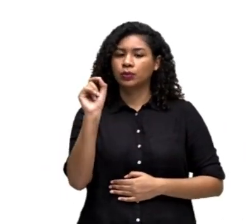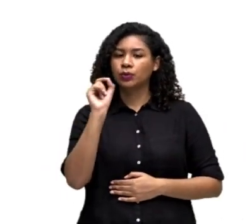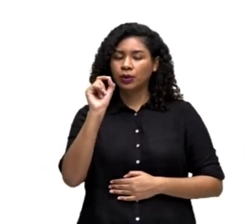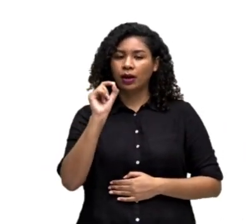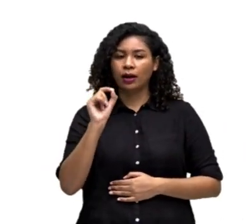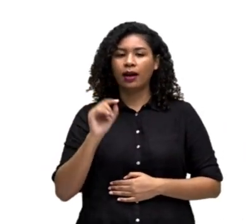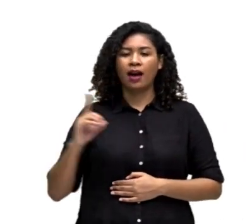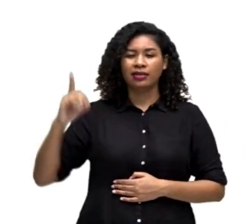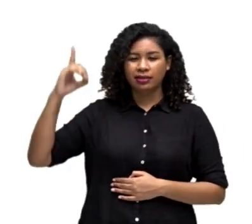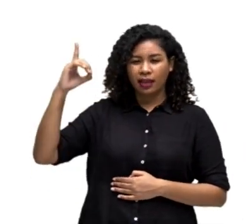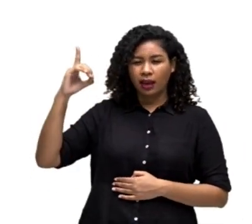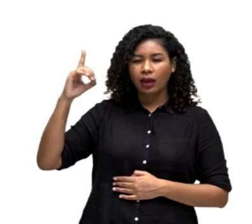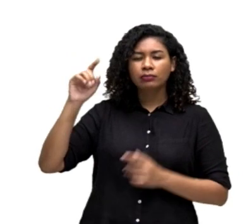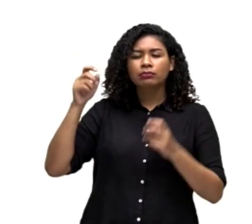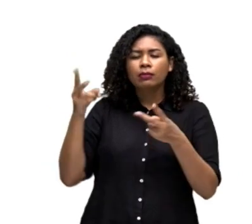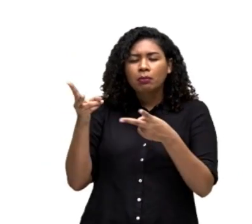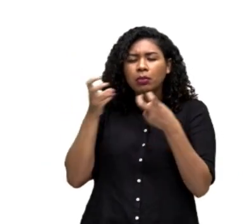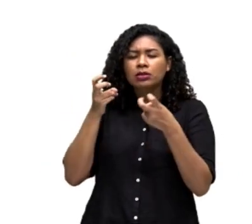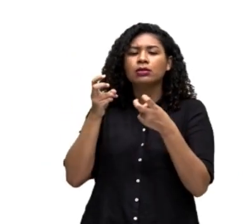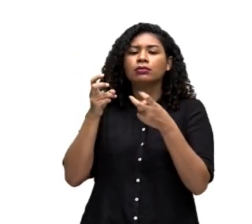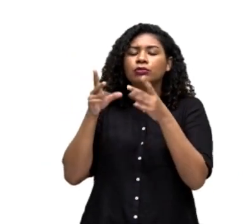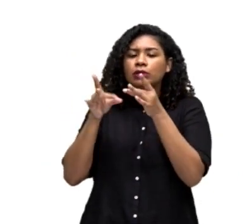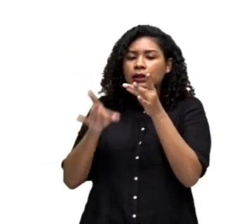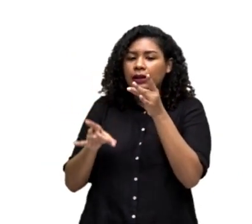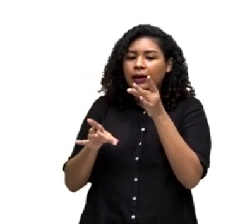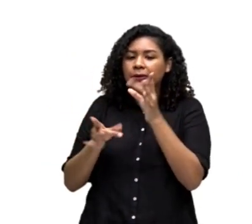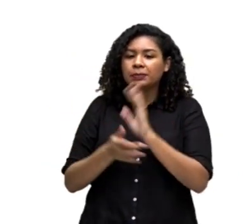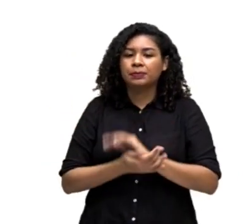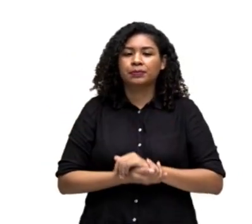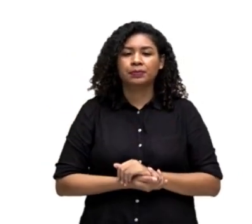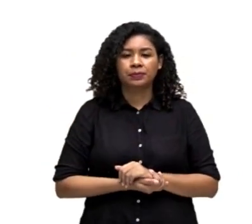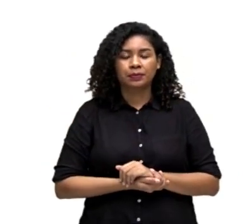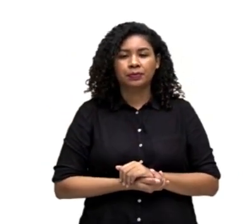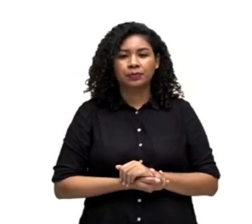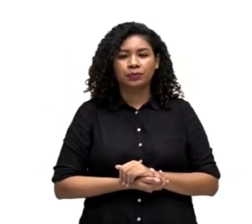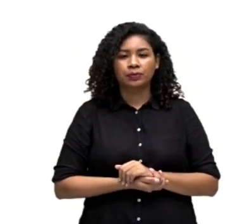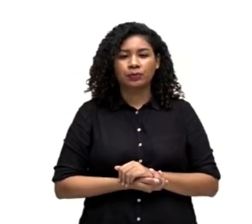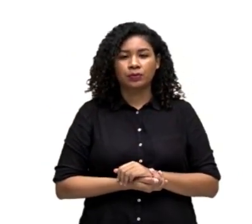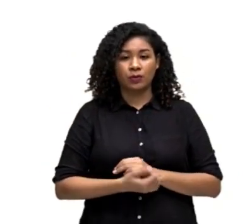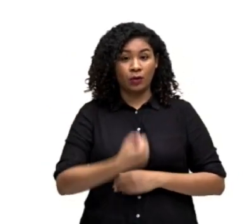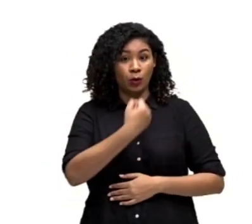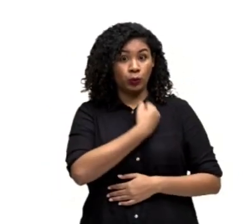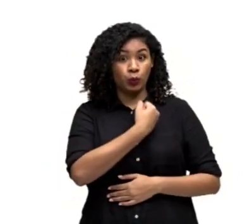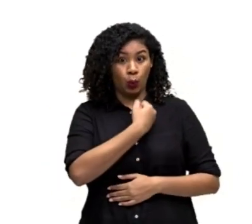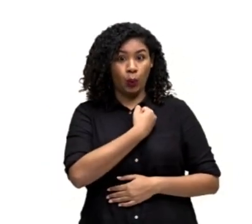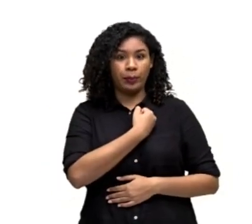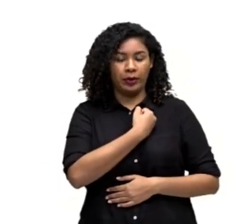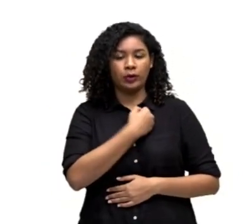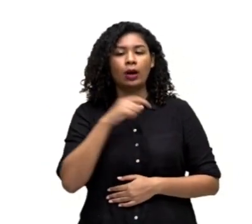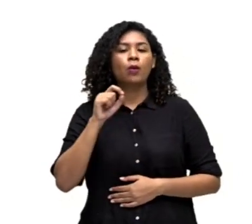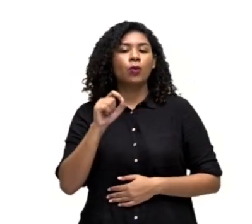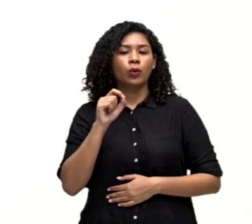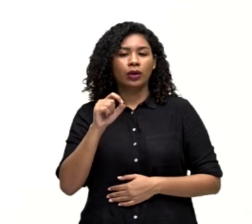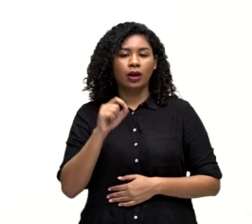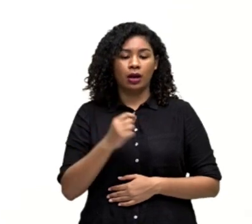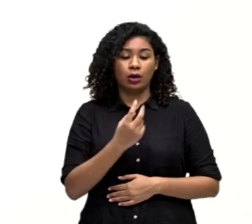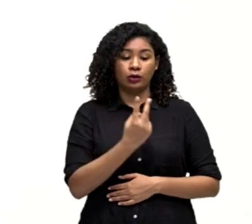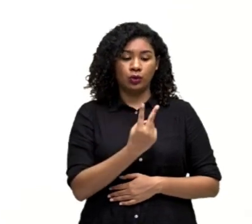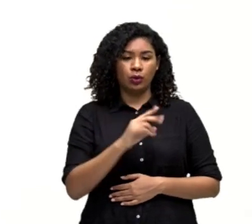fração, repararmos o seguinte. O nosso número original era